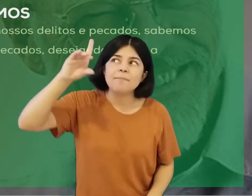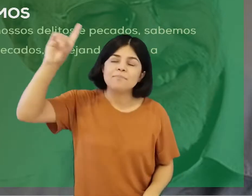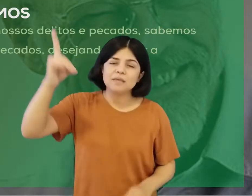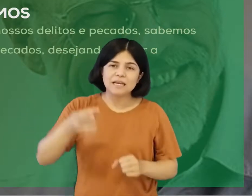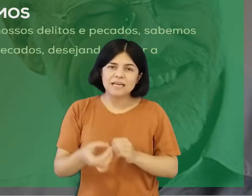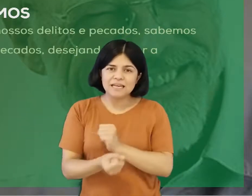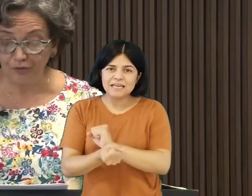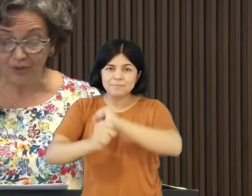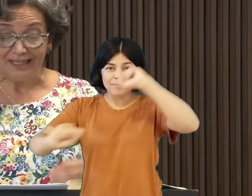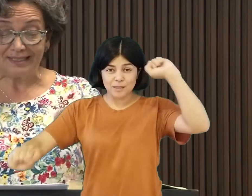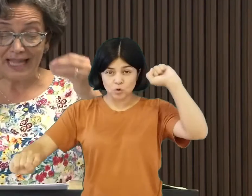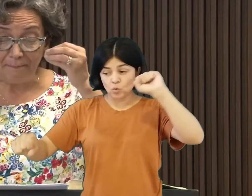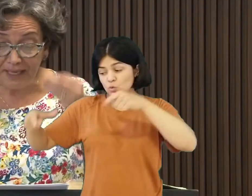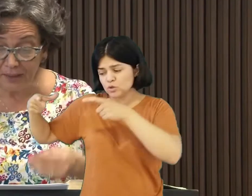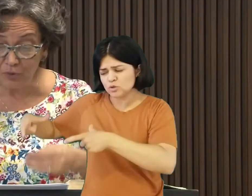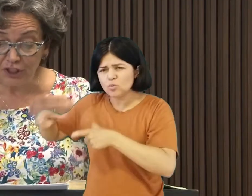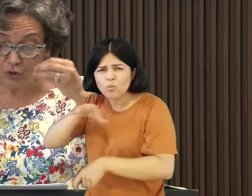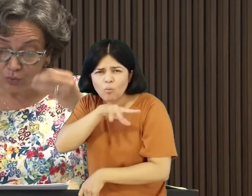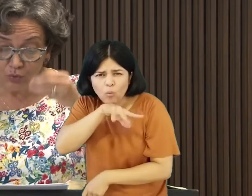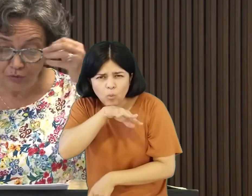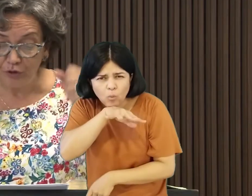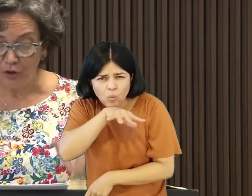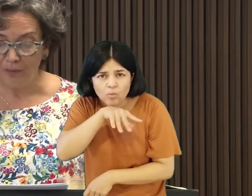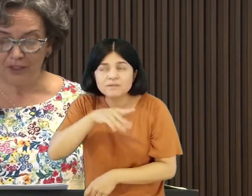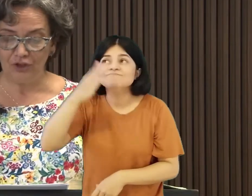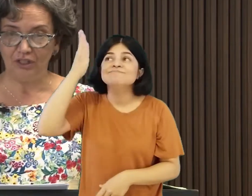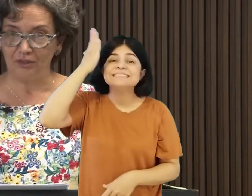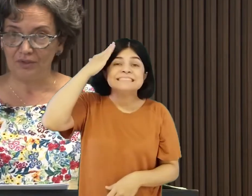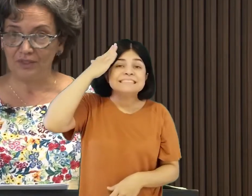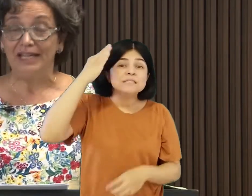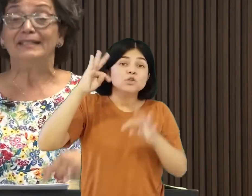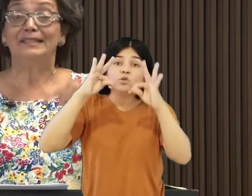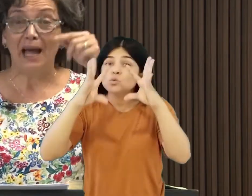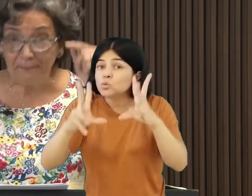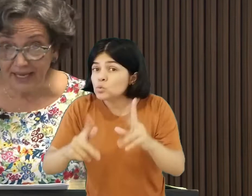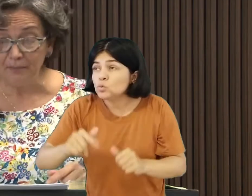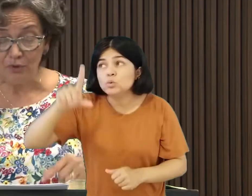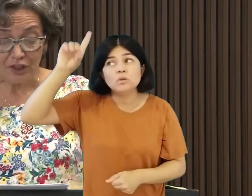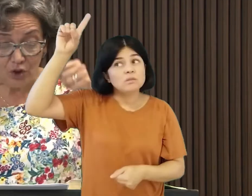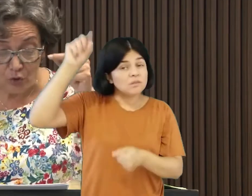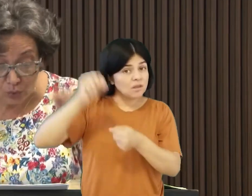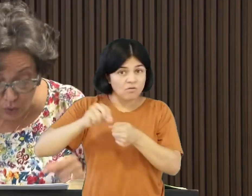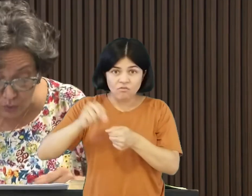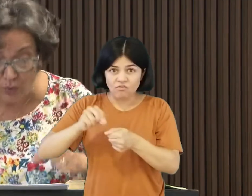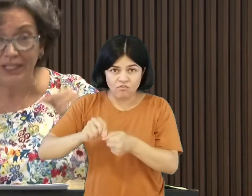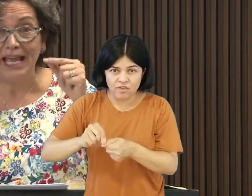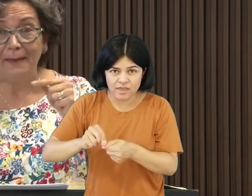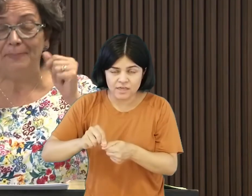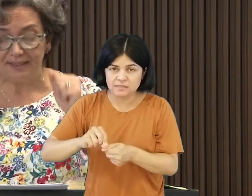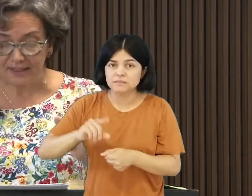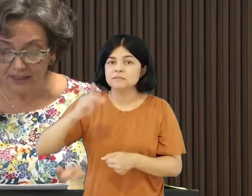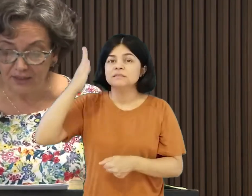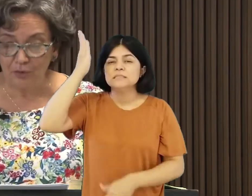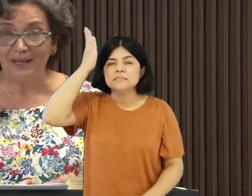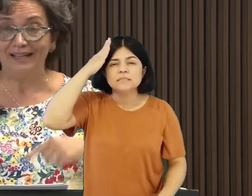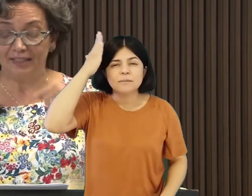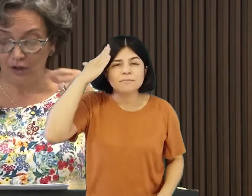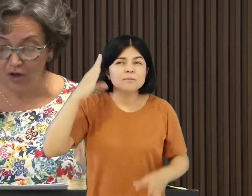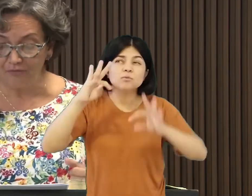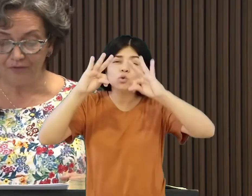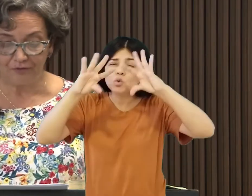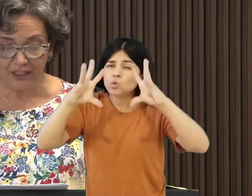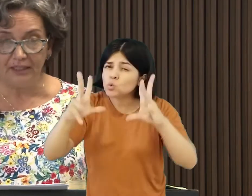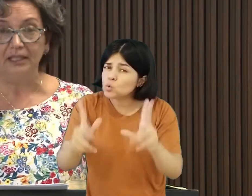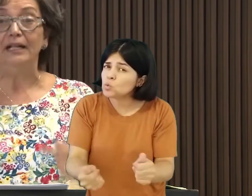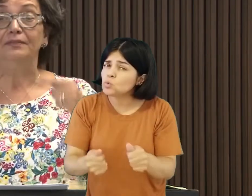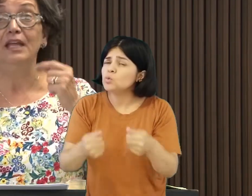desse lugar horrível. Sabemos que tudo foi obra de Deus. Sabemos que tudo o que é preciso para essa